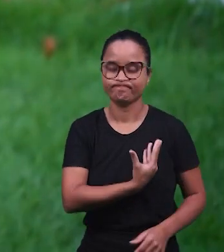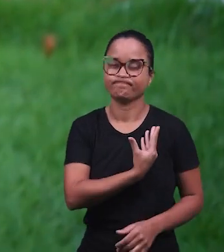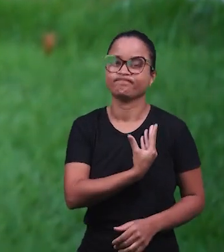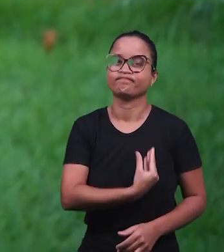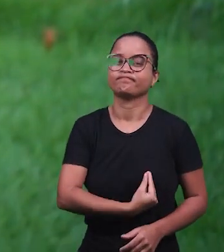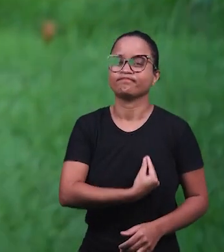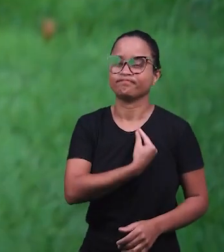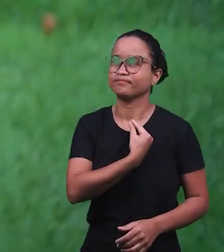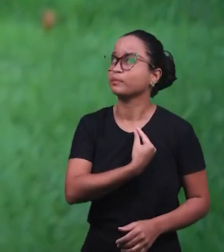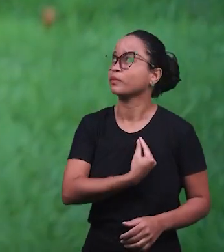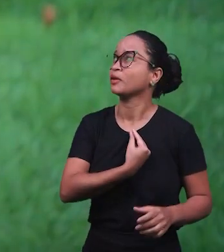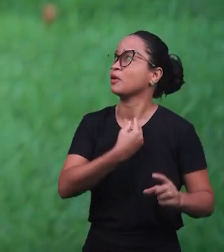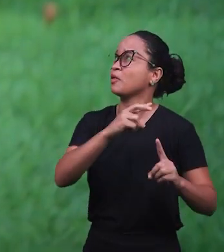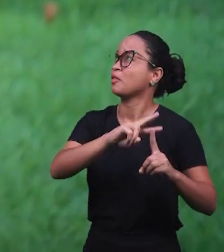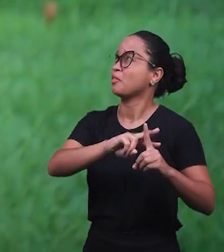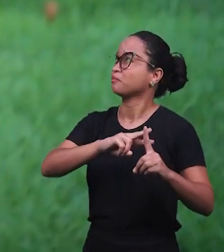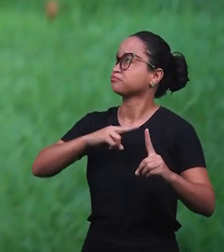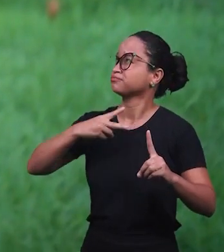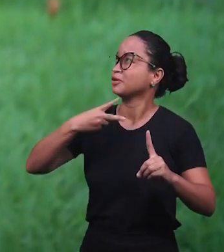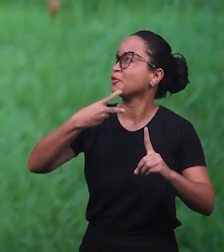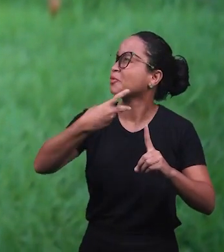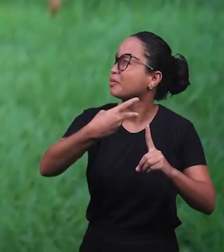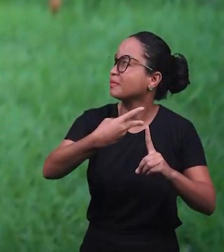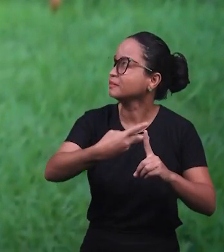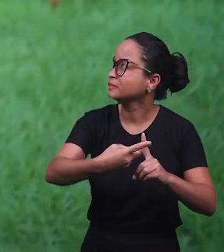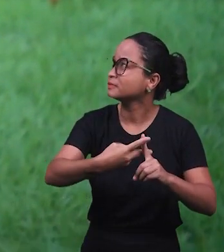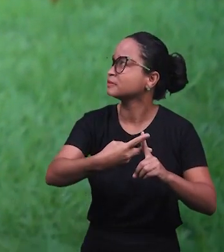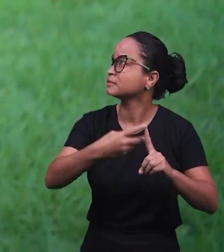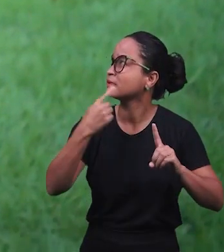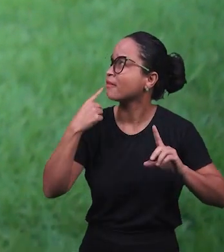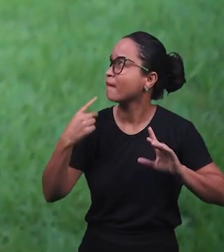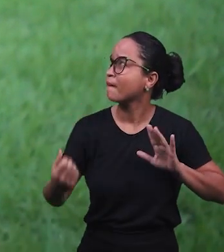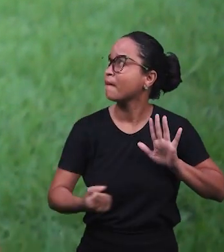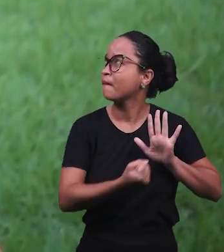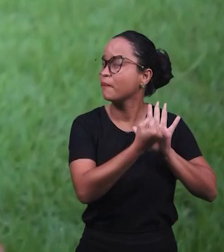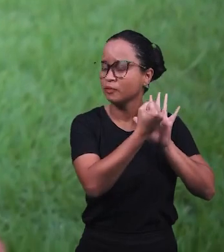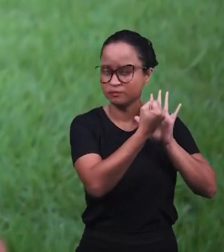porção dobrada, ó Senhor, me dá.